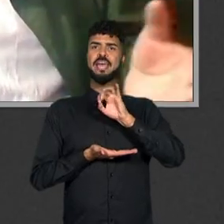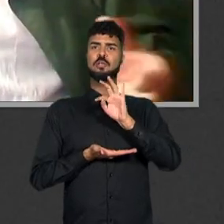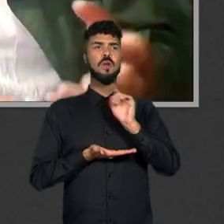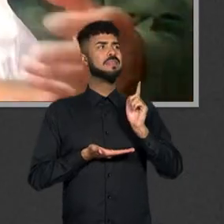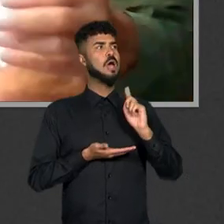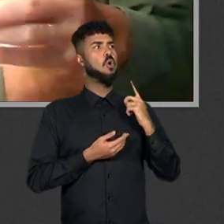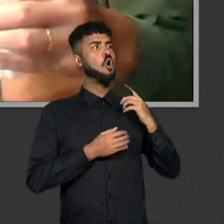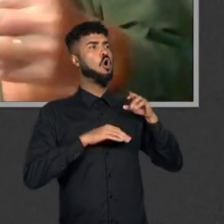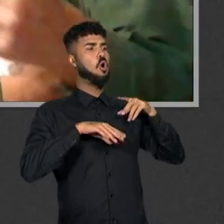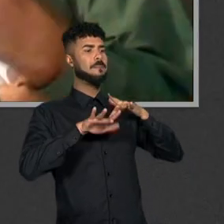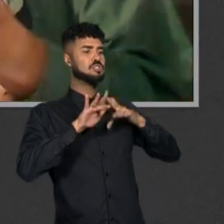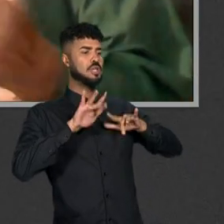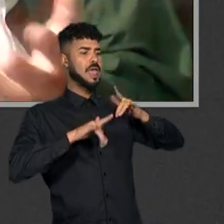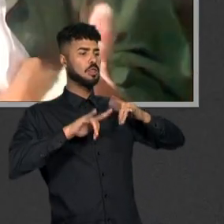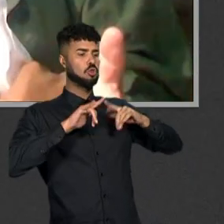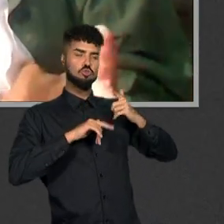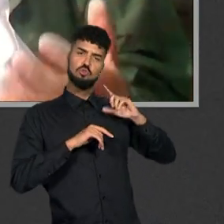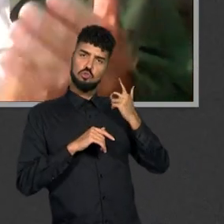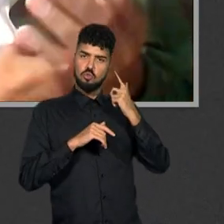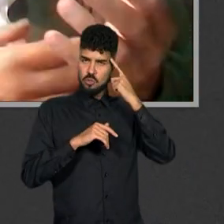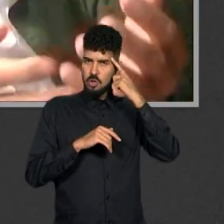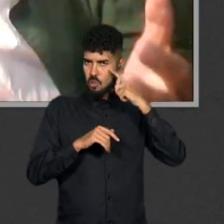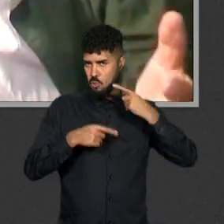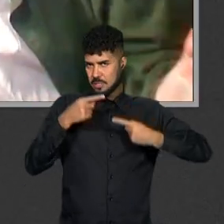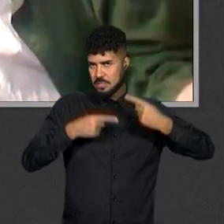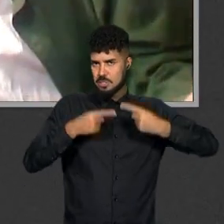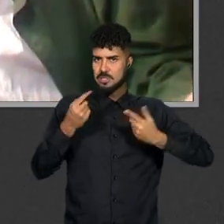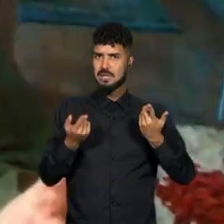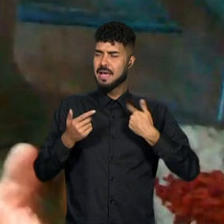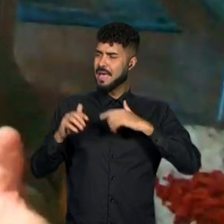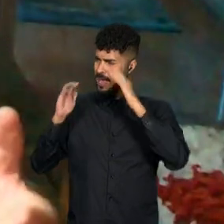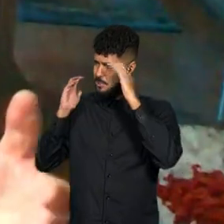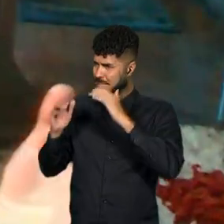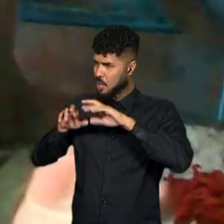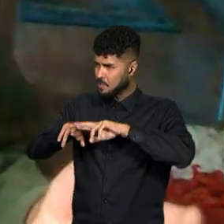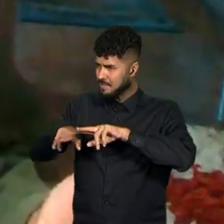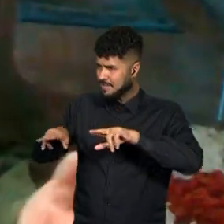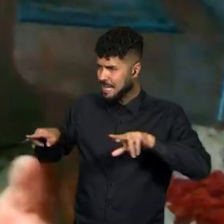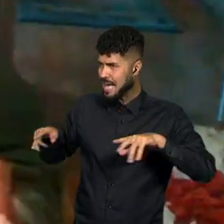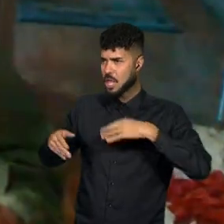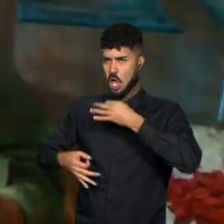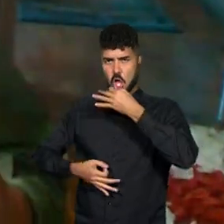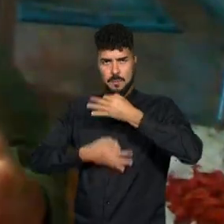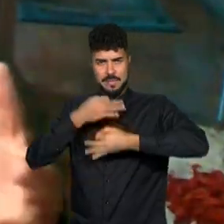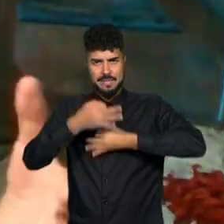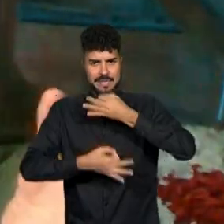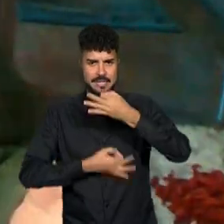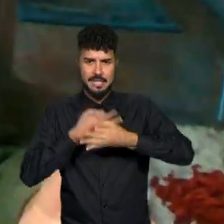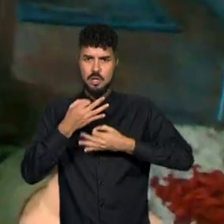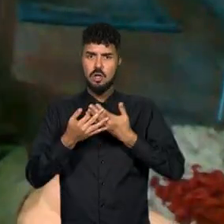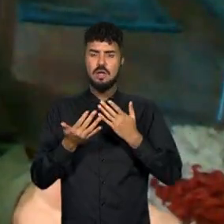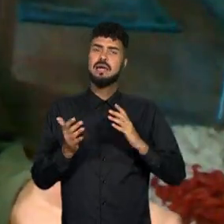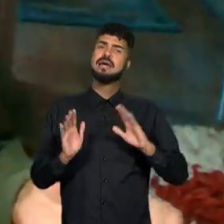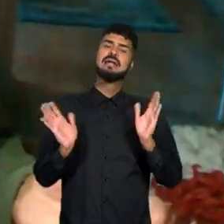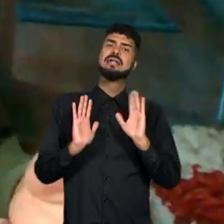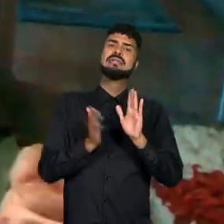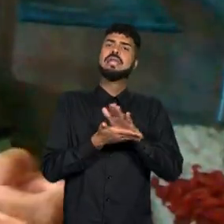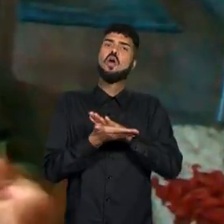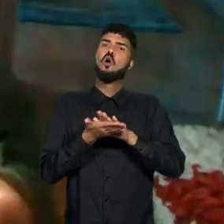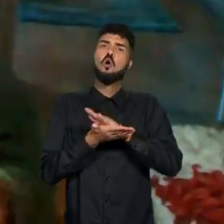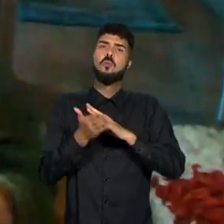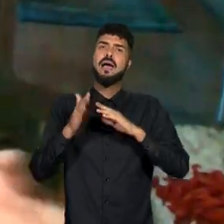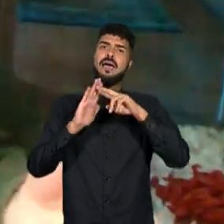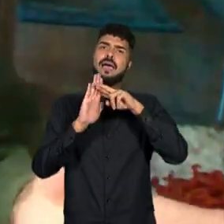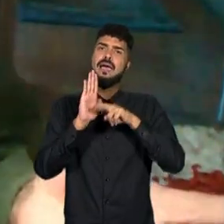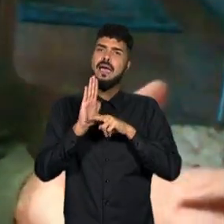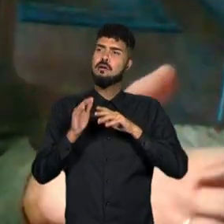o povo sendo respeitado na sua pluralidade, diversidade de opiniões e sem nenhuma restrição,